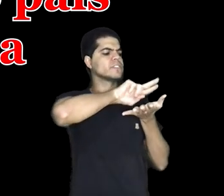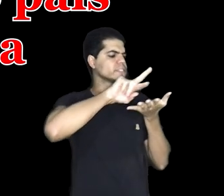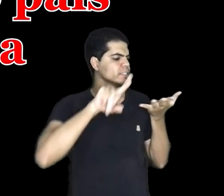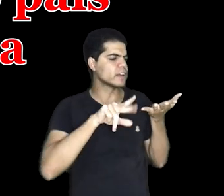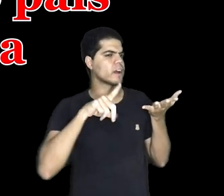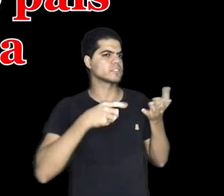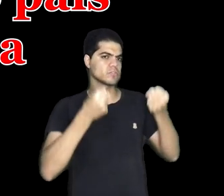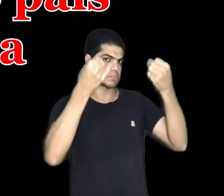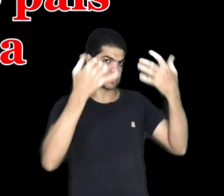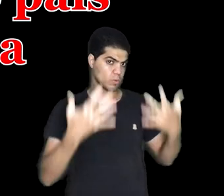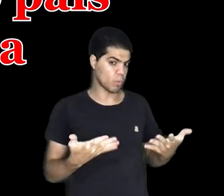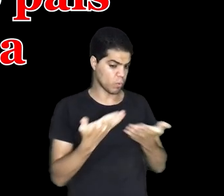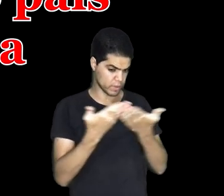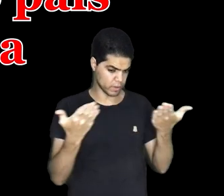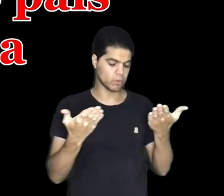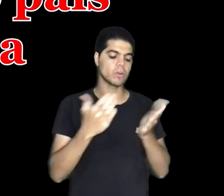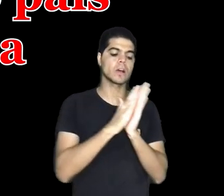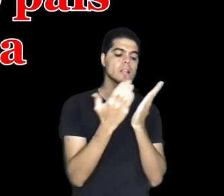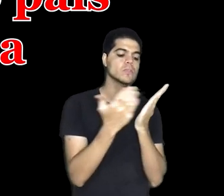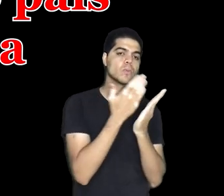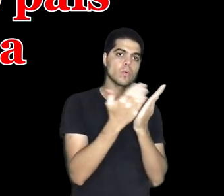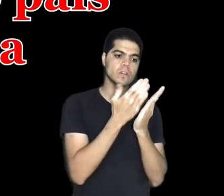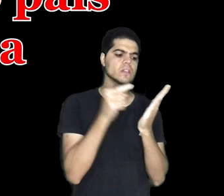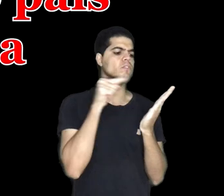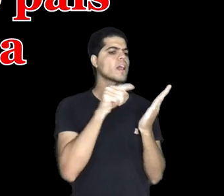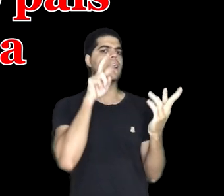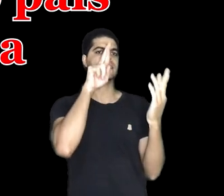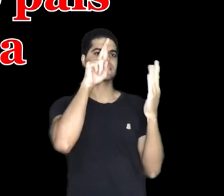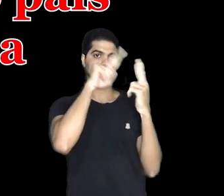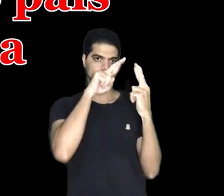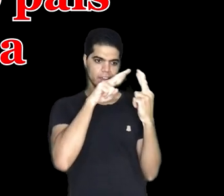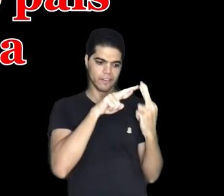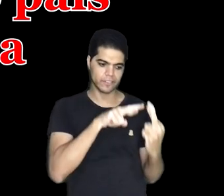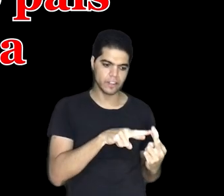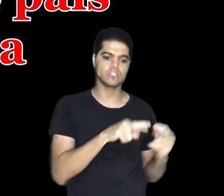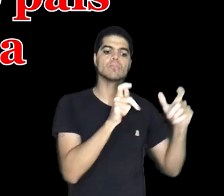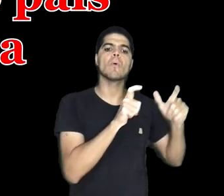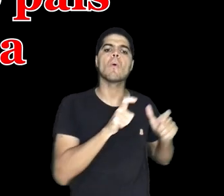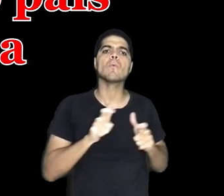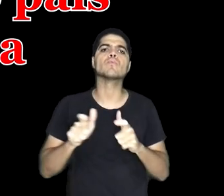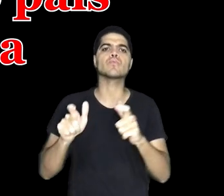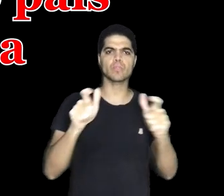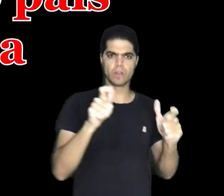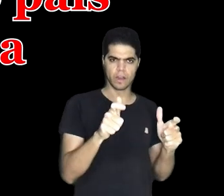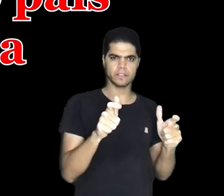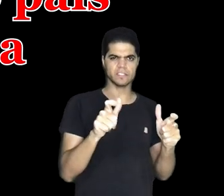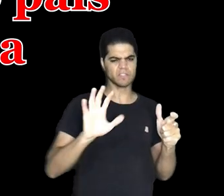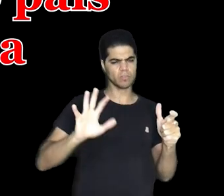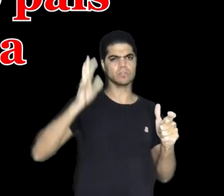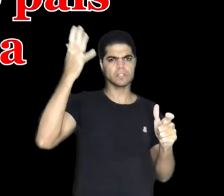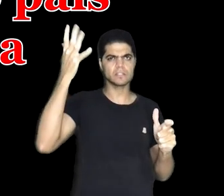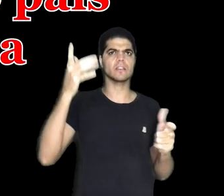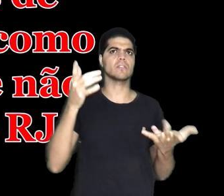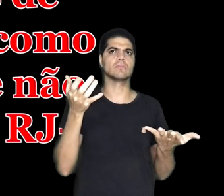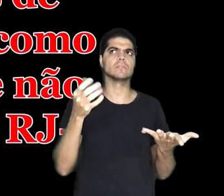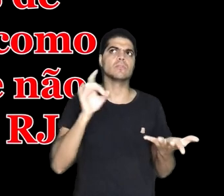diversidade que o senhor trouxe agora, no seu livro há bastante referência aos diversos locais do país em que aconteceu a